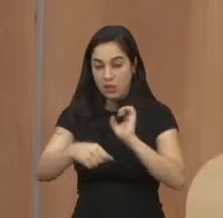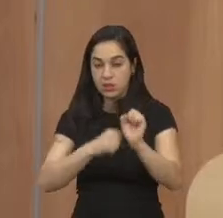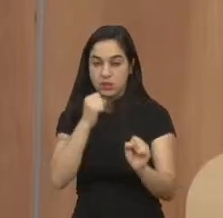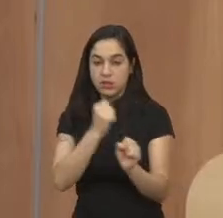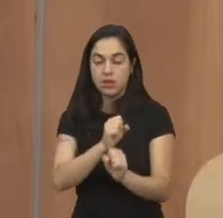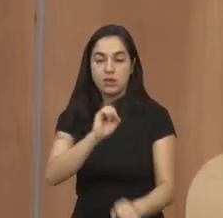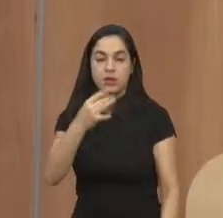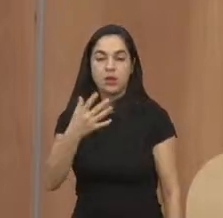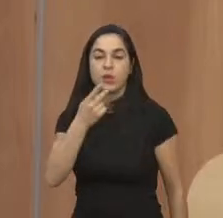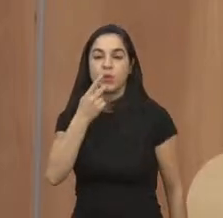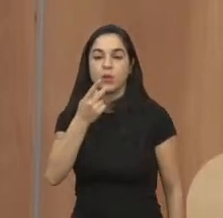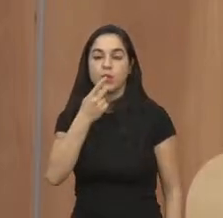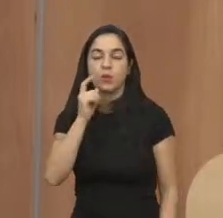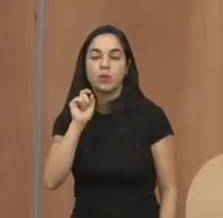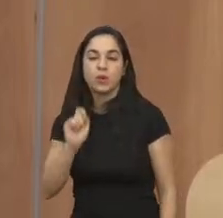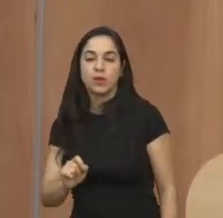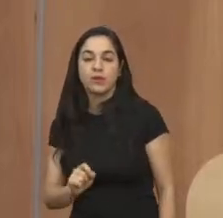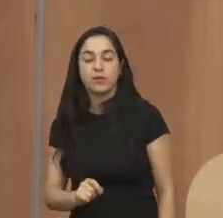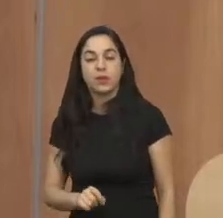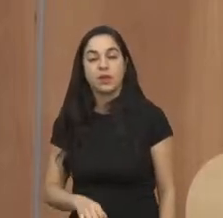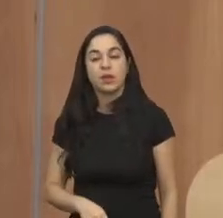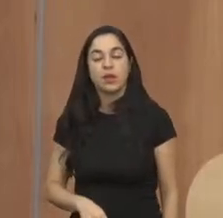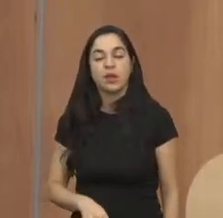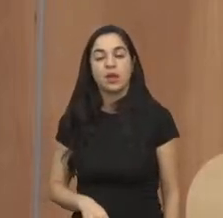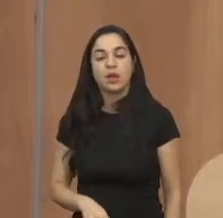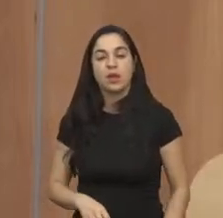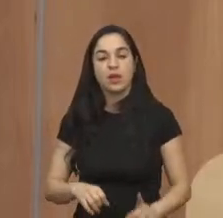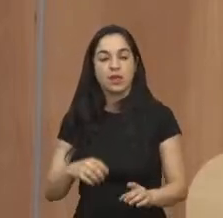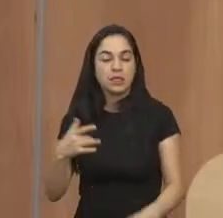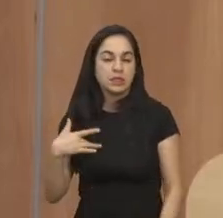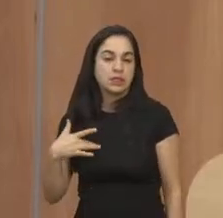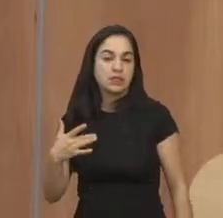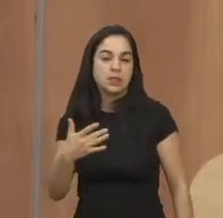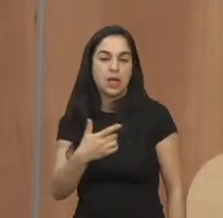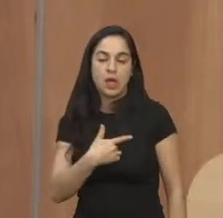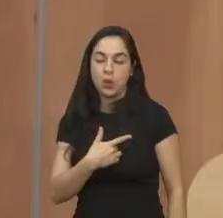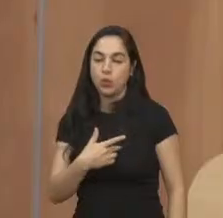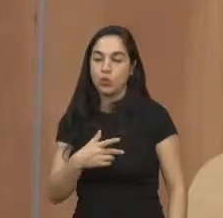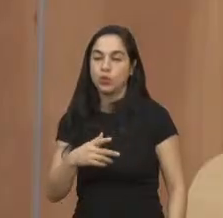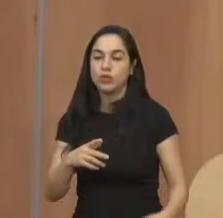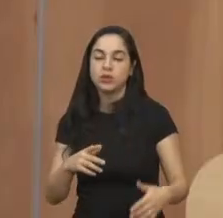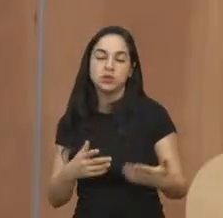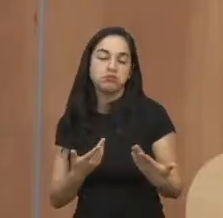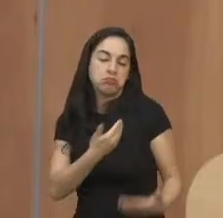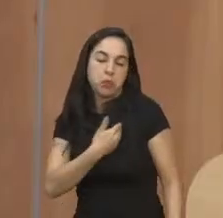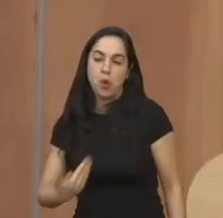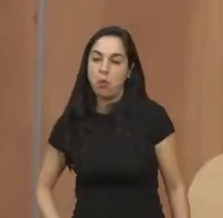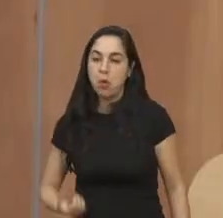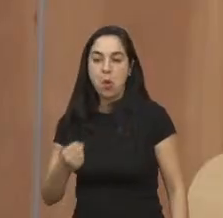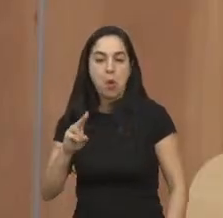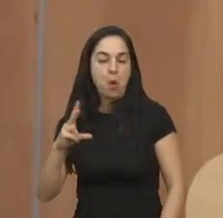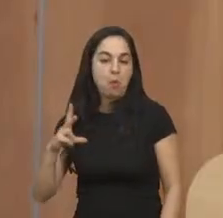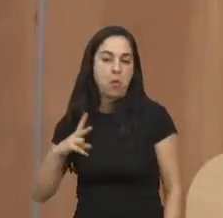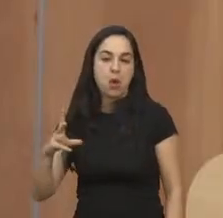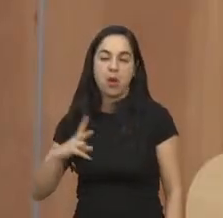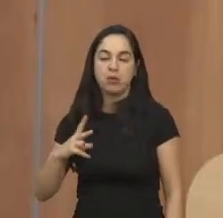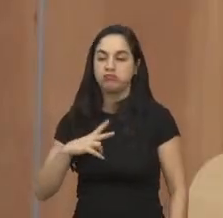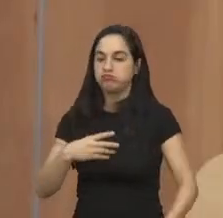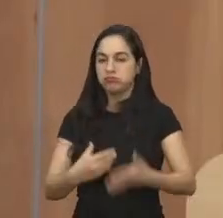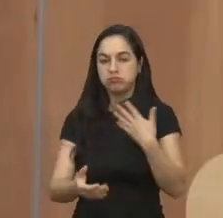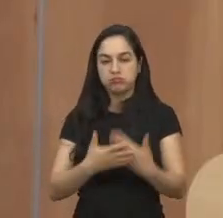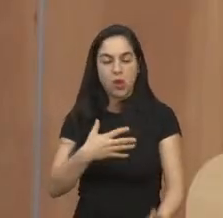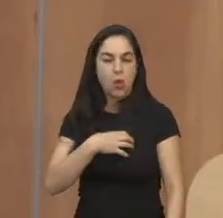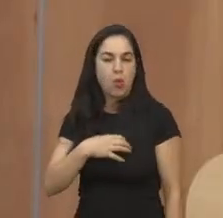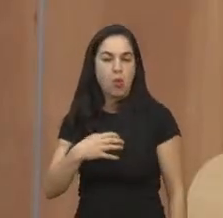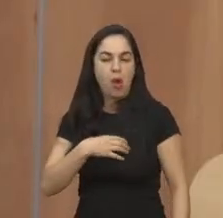fala o seguinte, cabe aos serviços de saúde pública e privados, independentemente de sua forma, organização jurídica e